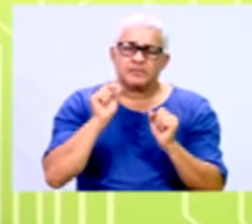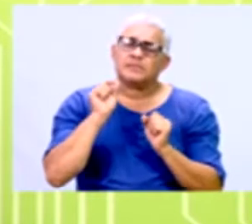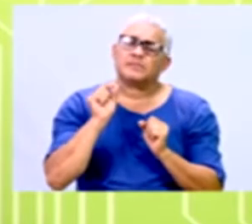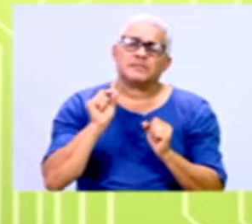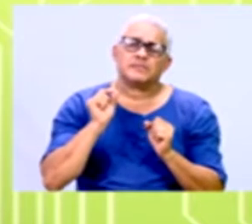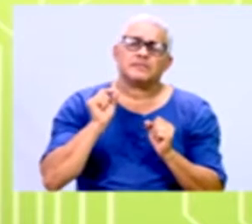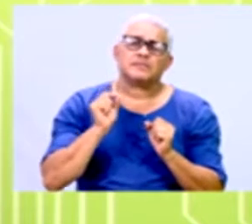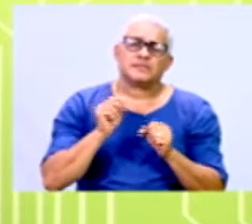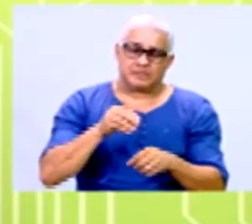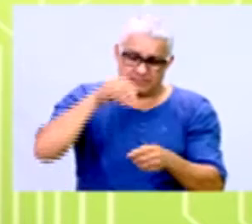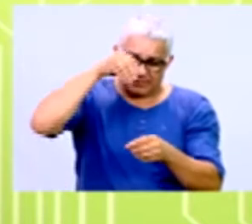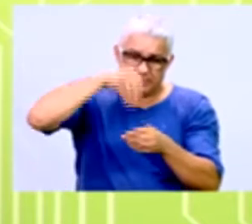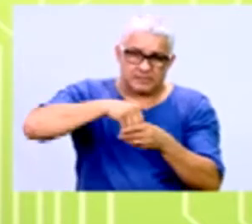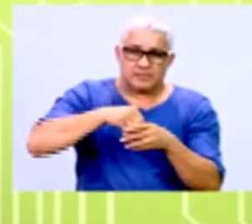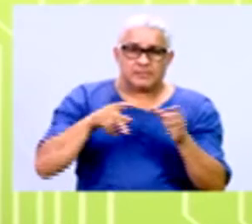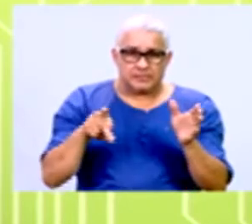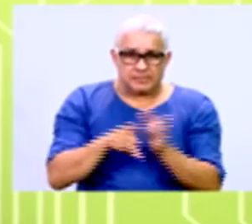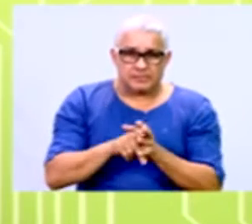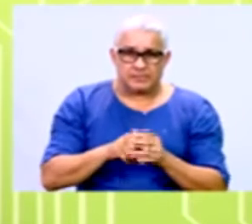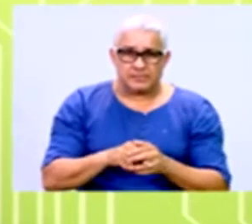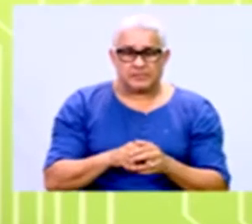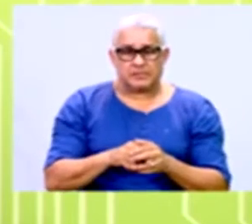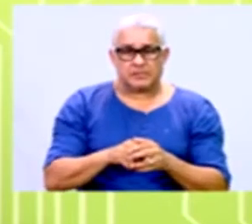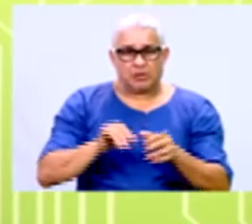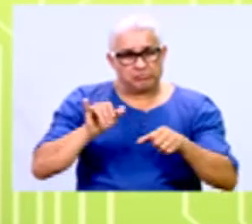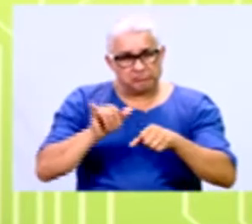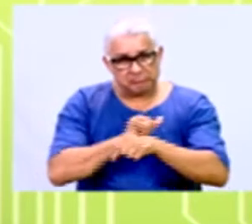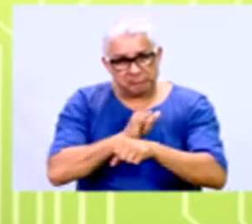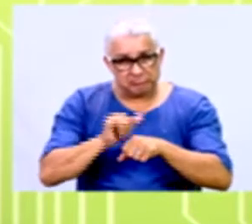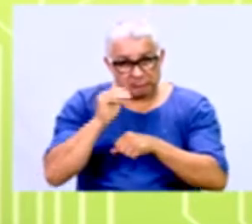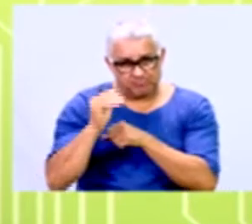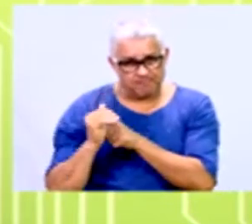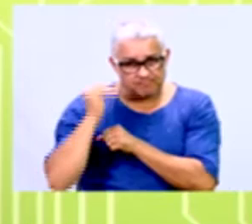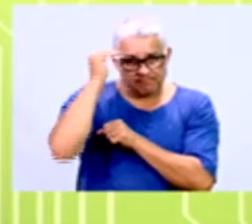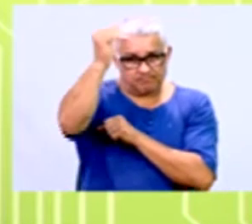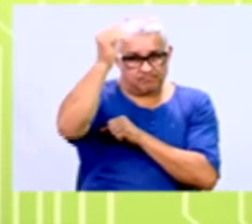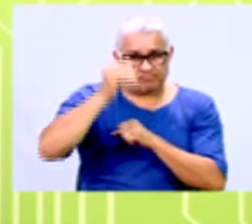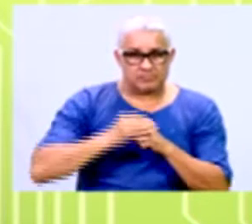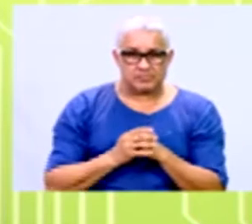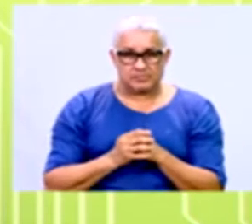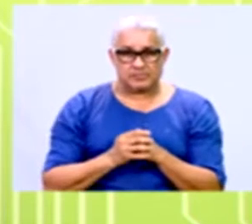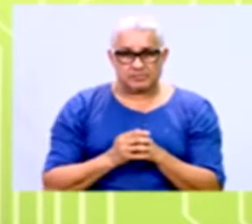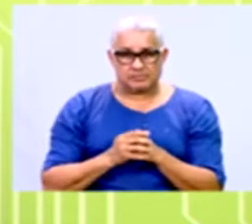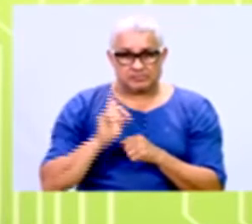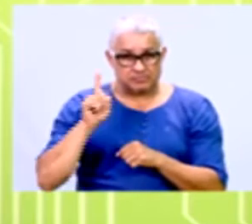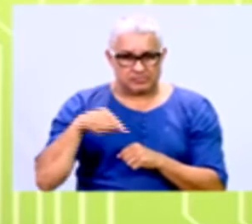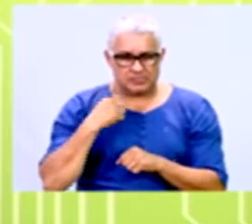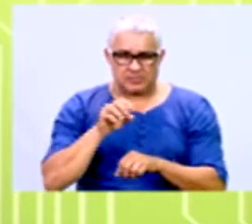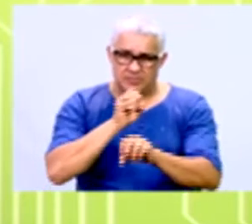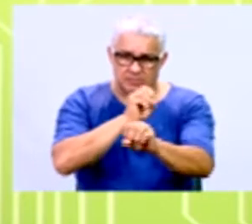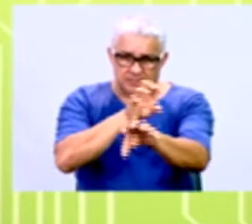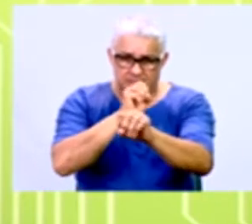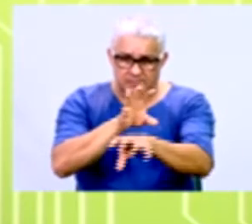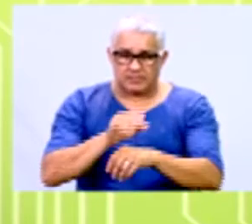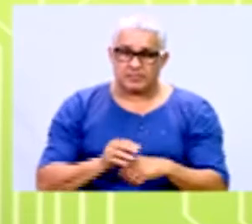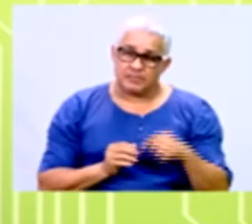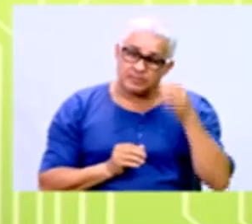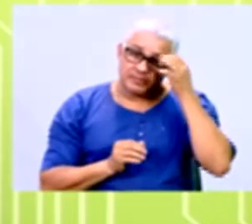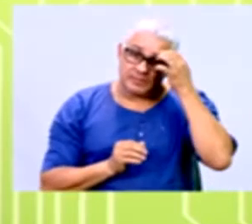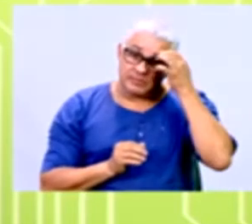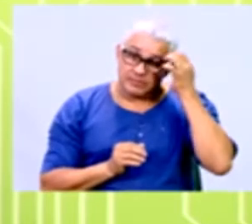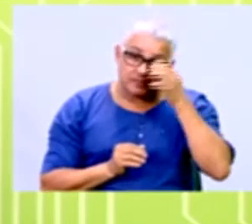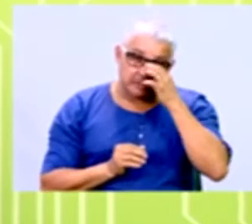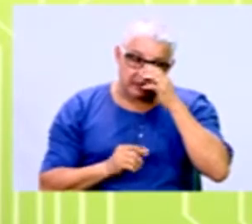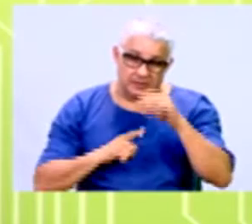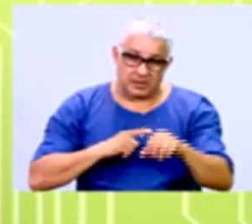parte dessas técnicas avançadas que a gente tem falado para vocês, né. Isso daí, a gente